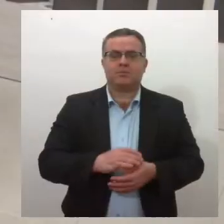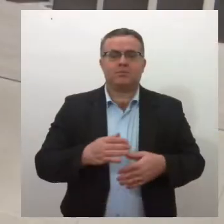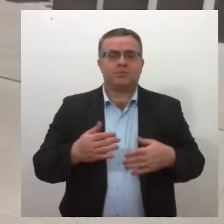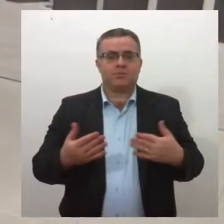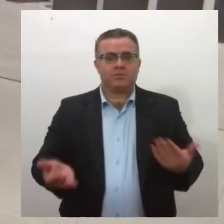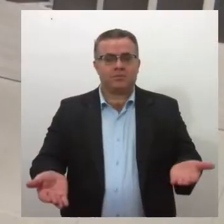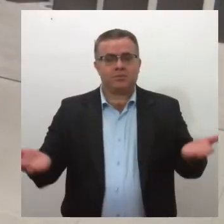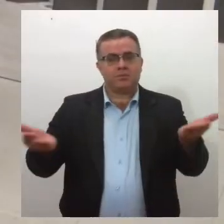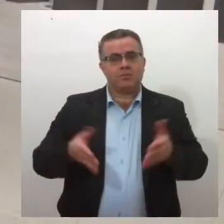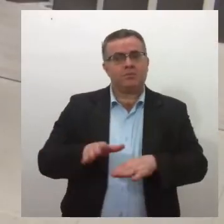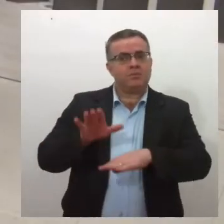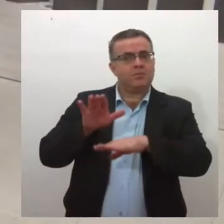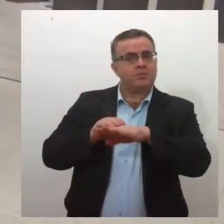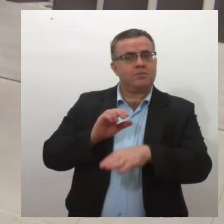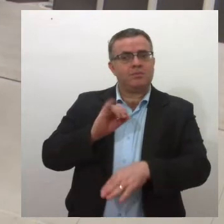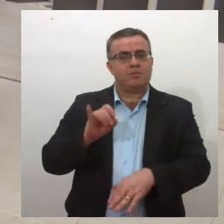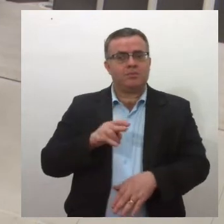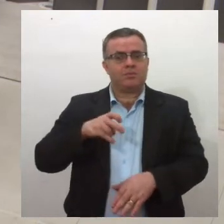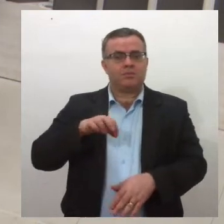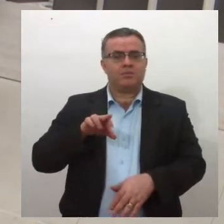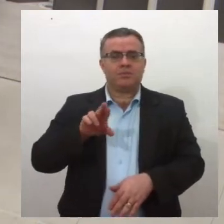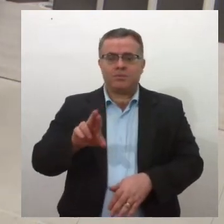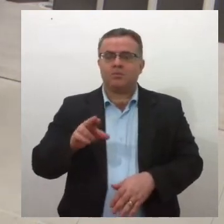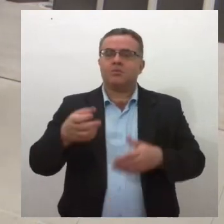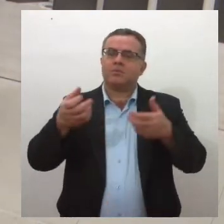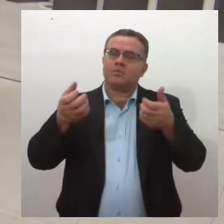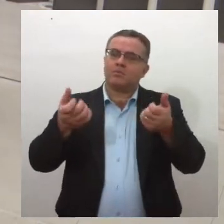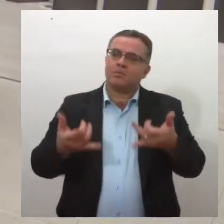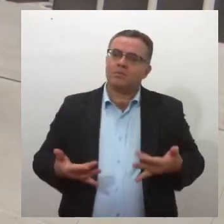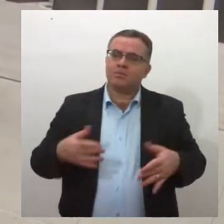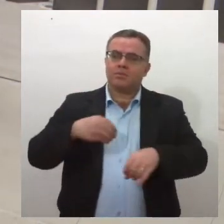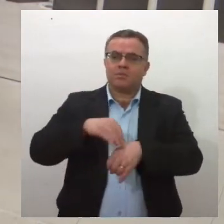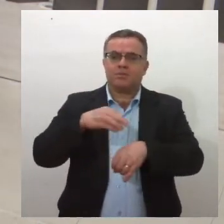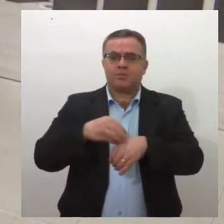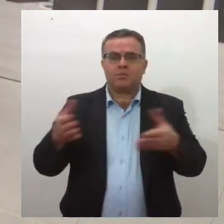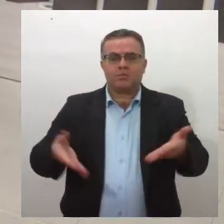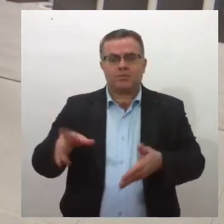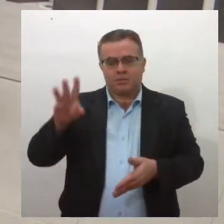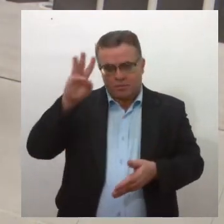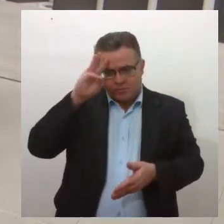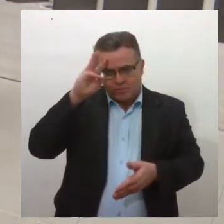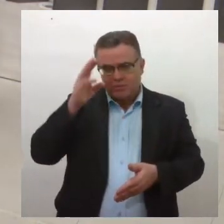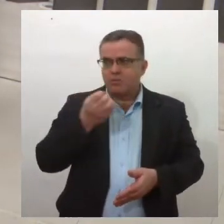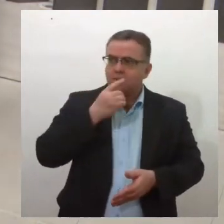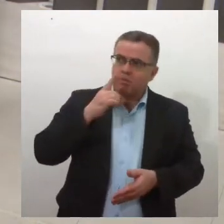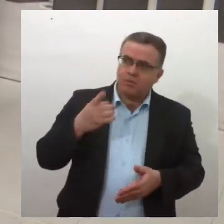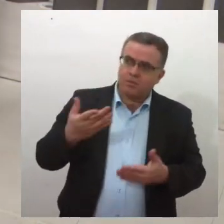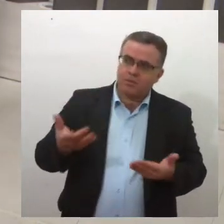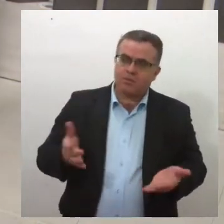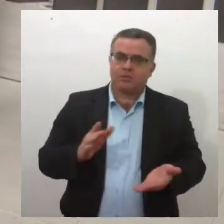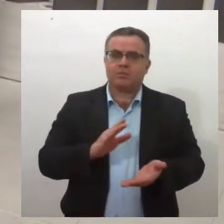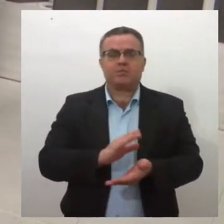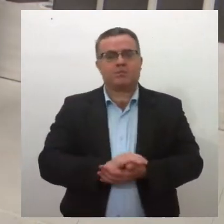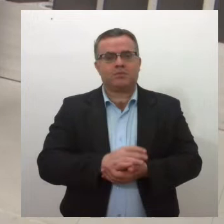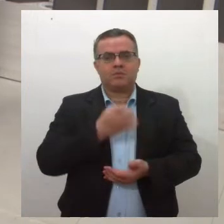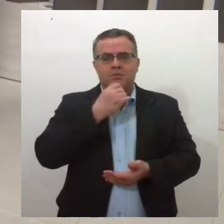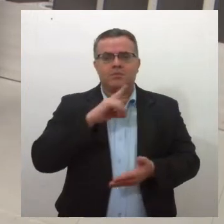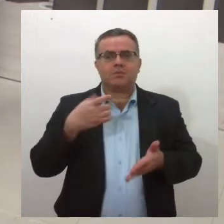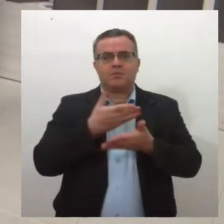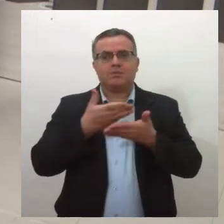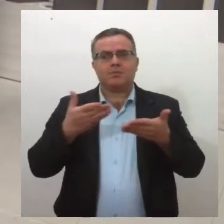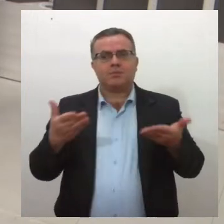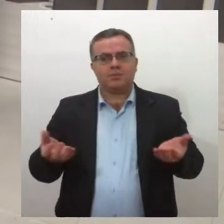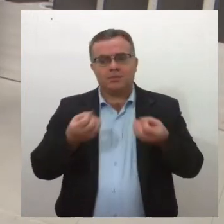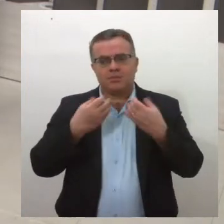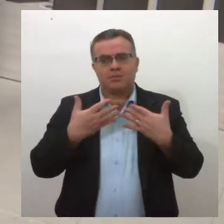E eu vou chamar o repórter Júnior Matos, que tem as informações desta terça-feira. Muito bom dia, Júnior. Muito bom dia, Larissa. Muito